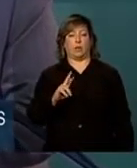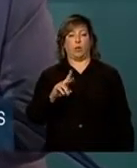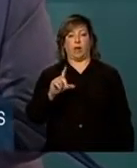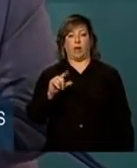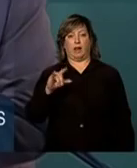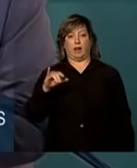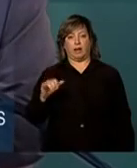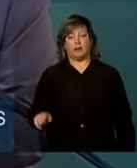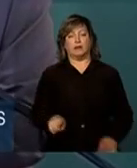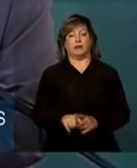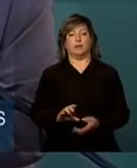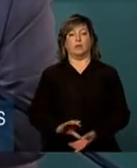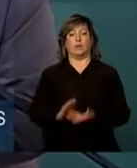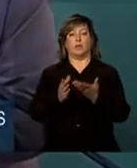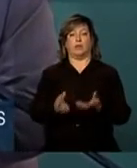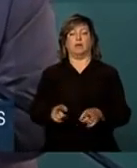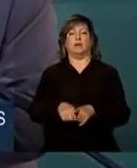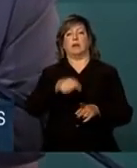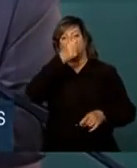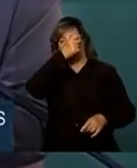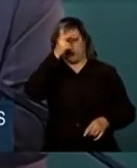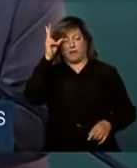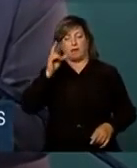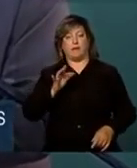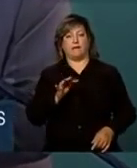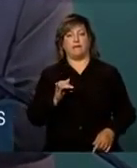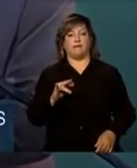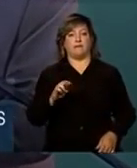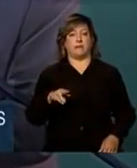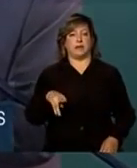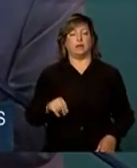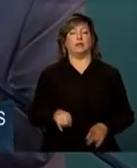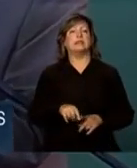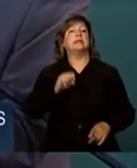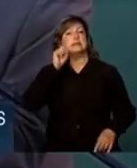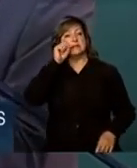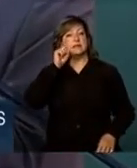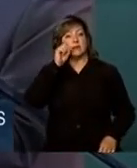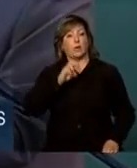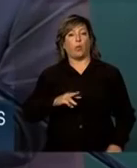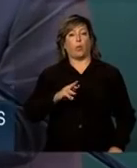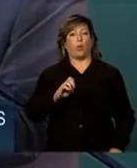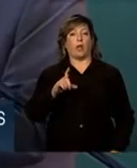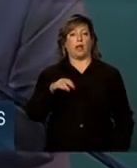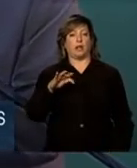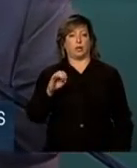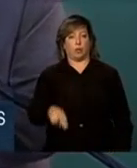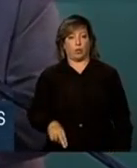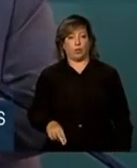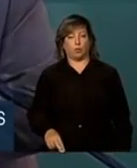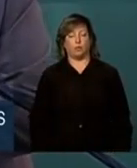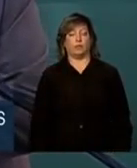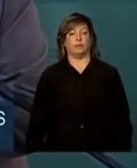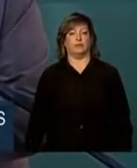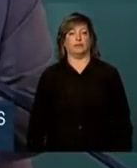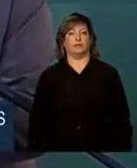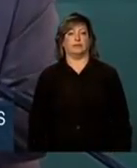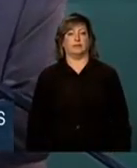Valtânia Alvarenga, ao prefeito Firmino Filho, aos senadores Wellington Dias,